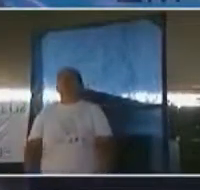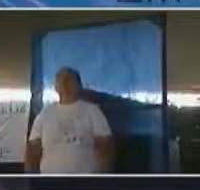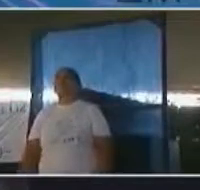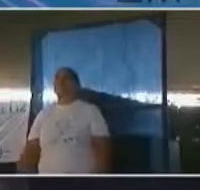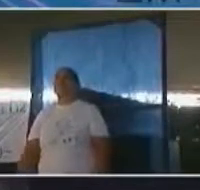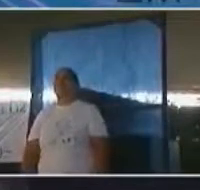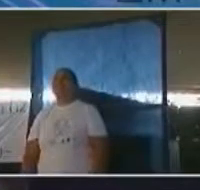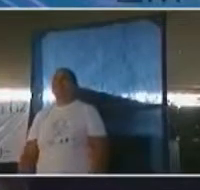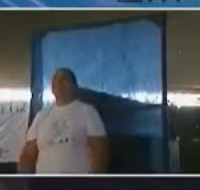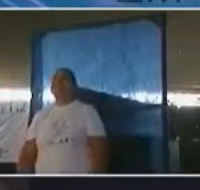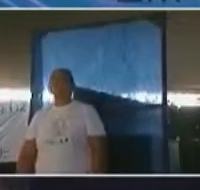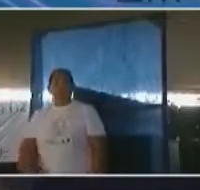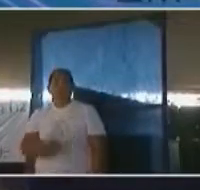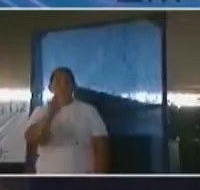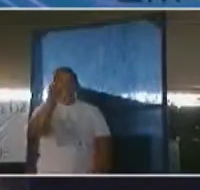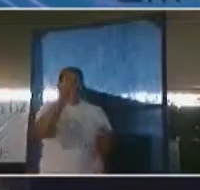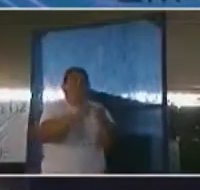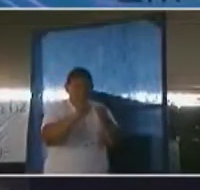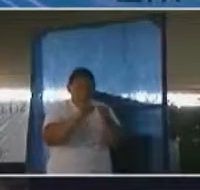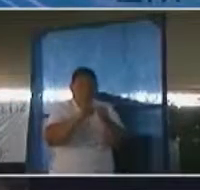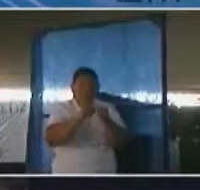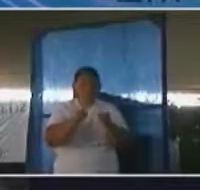Alguém aqui já construiu pandorga?